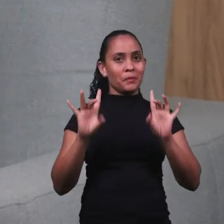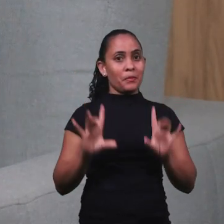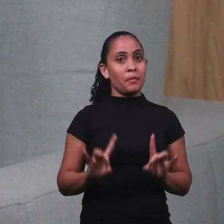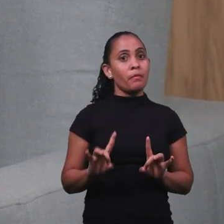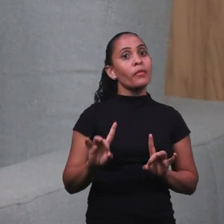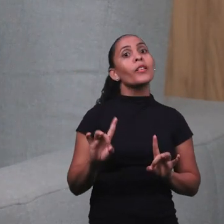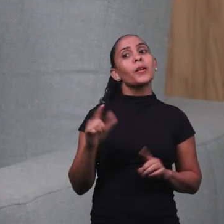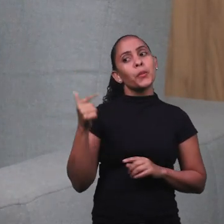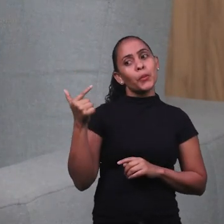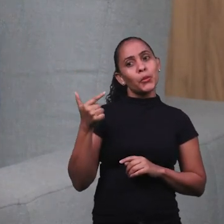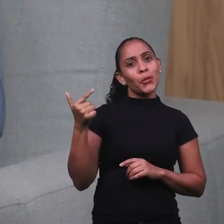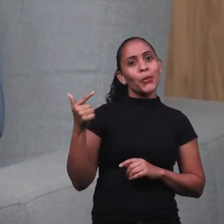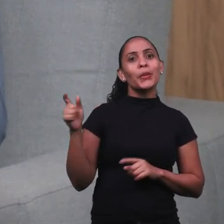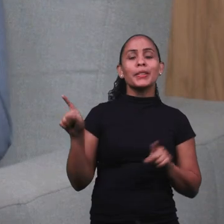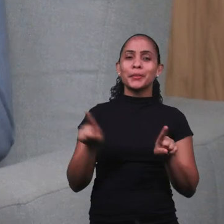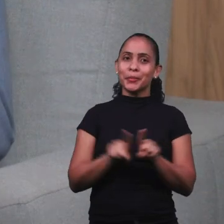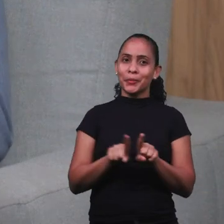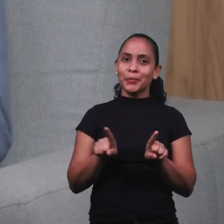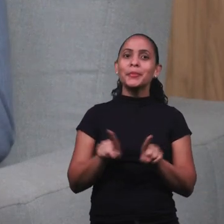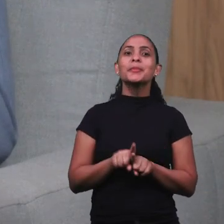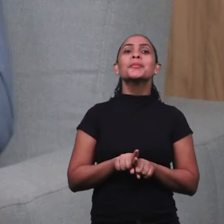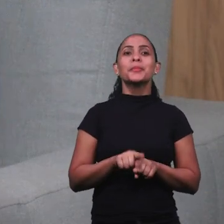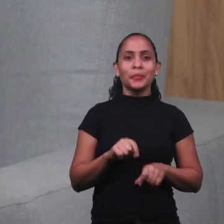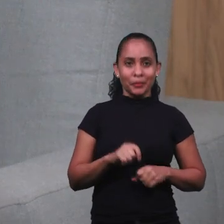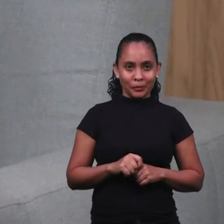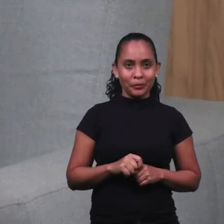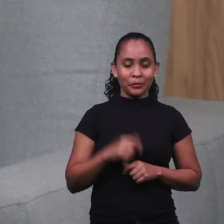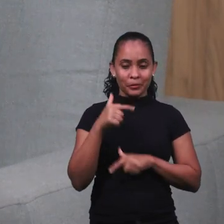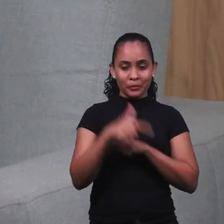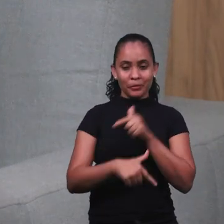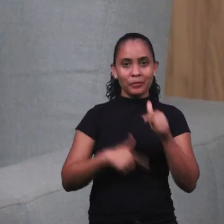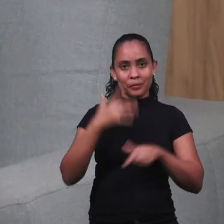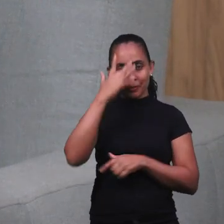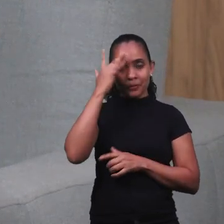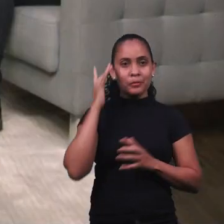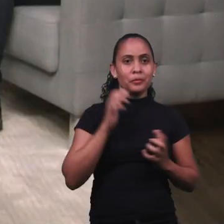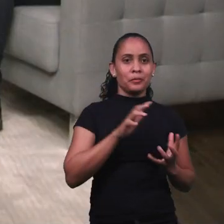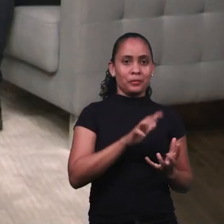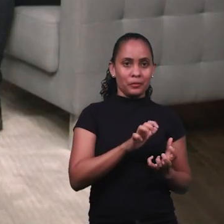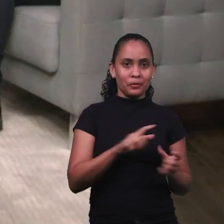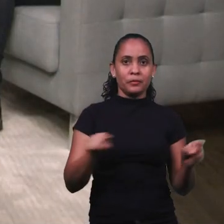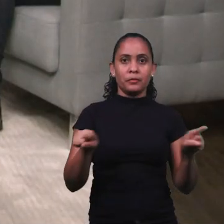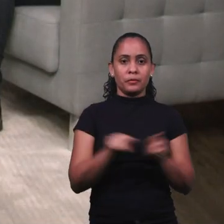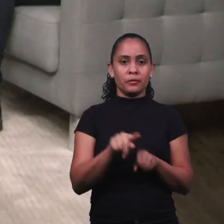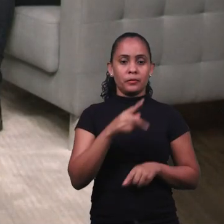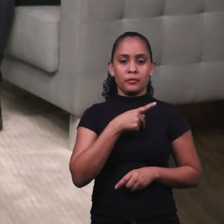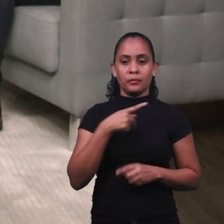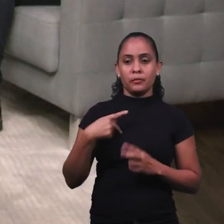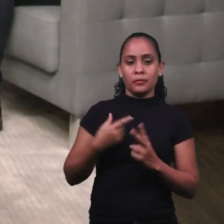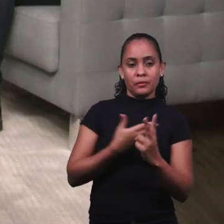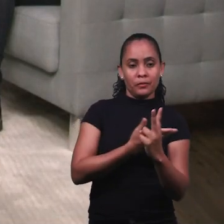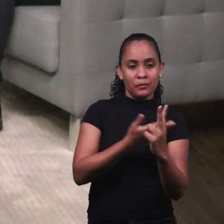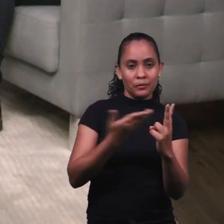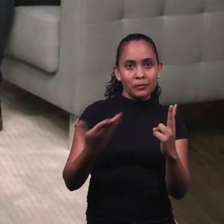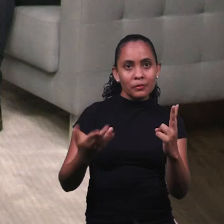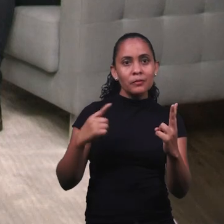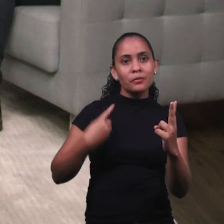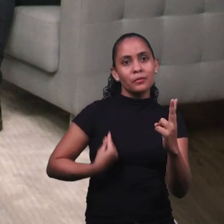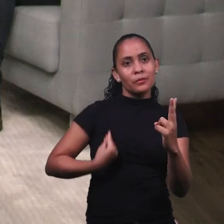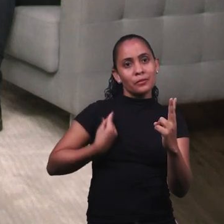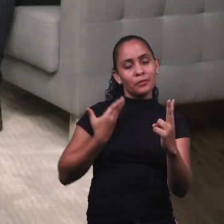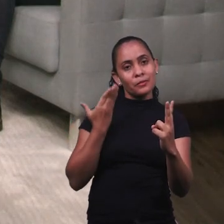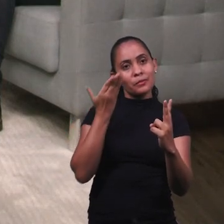parte 2 deste tema instrumentalidade, conversando aqui com o pastor Bísio, com o pastor Cosme, eles que estão